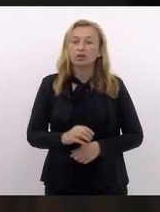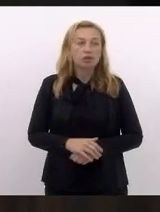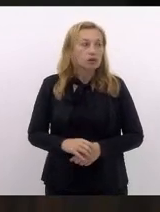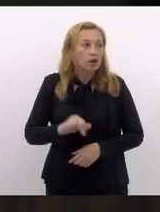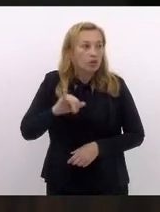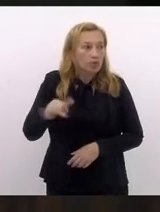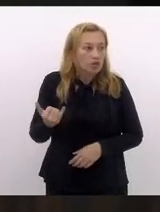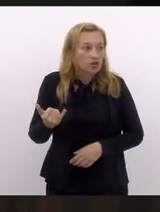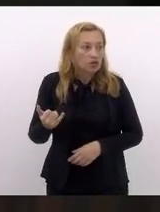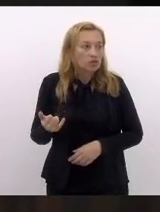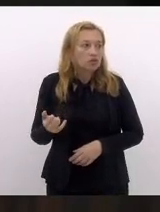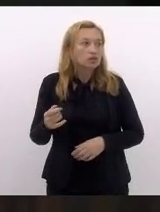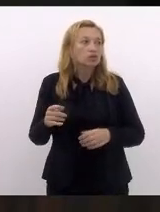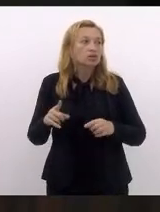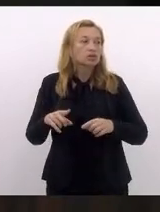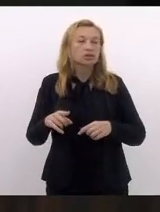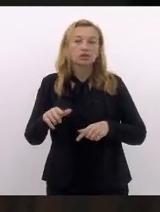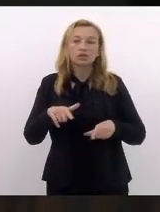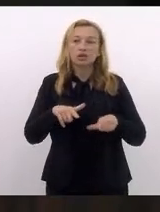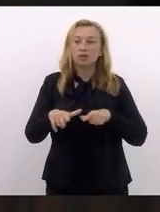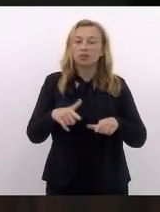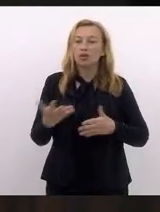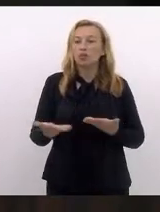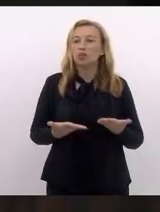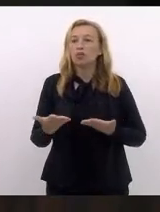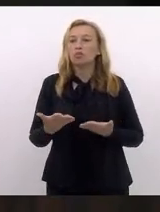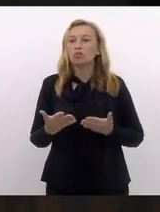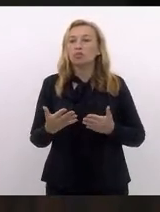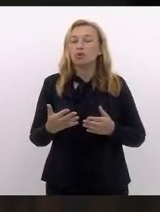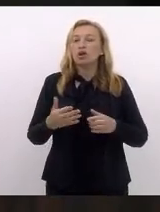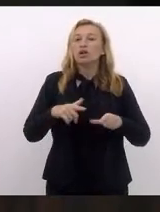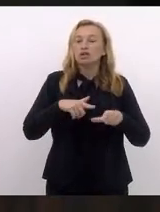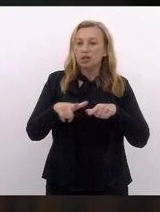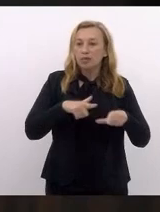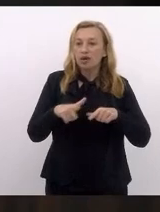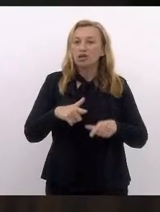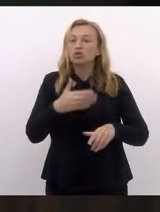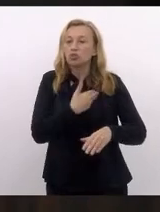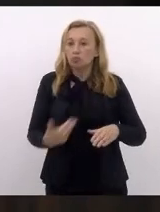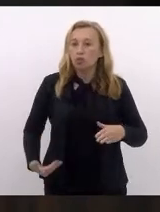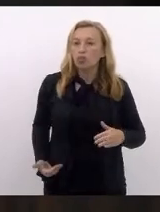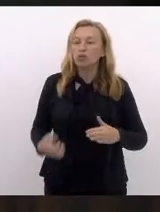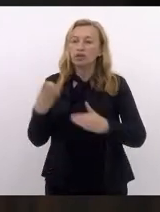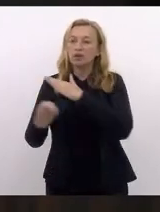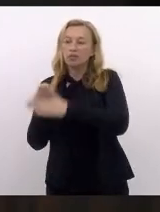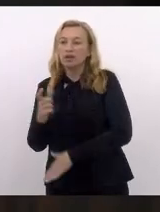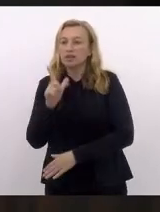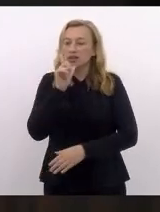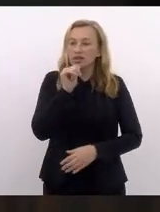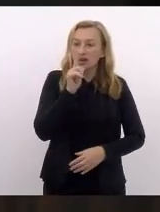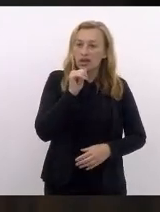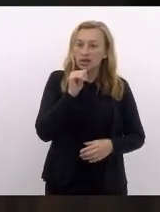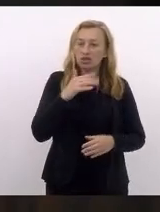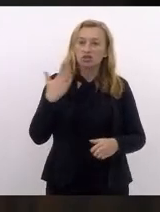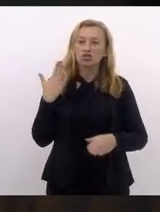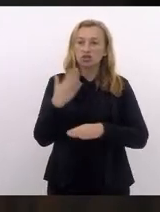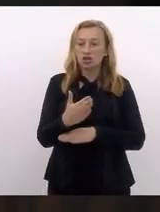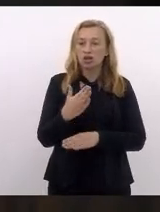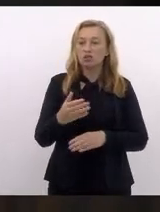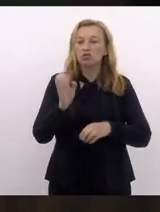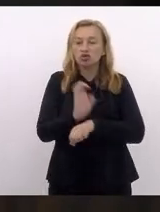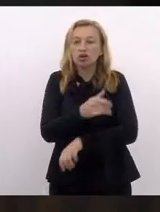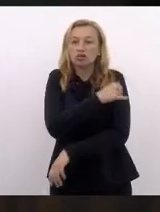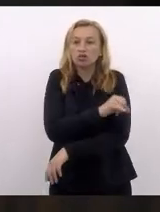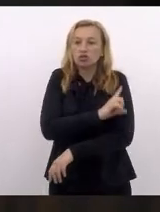sobre o aproveitamento dos empregados públicos a Companhia Estadual de água e esgoto do Rio de Janeiro Cedae pela administração direta e indireta